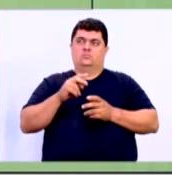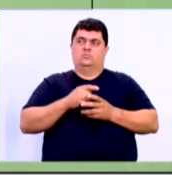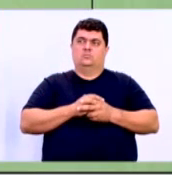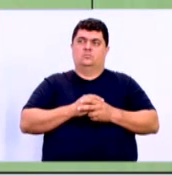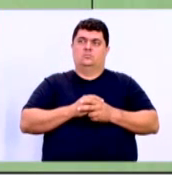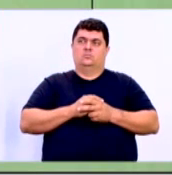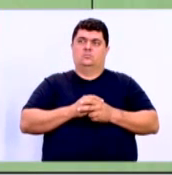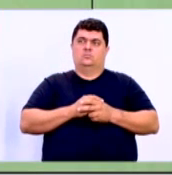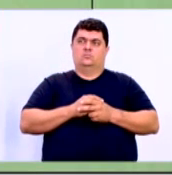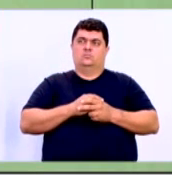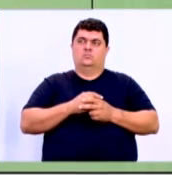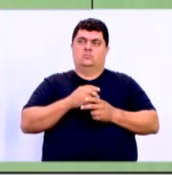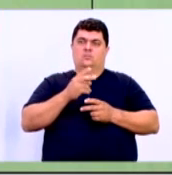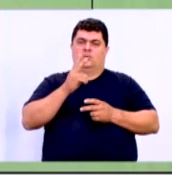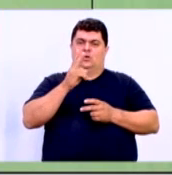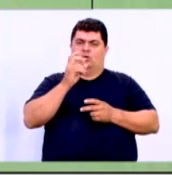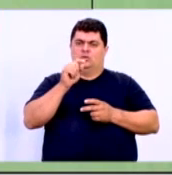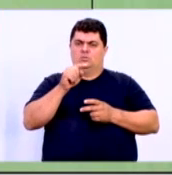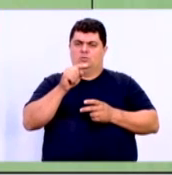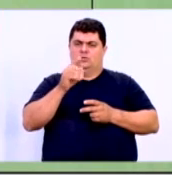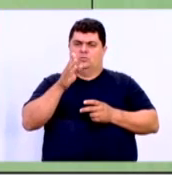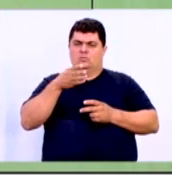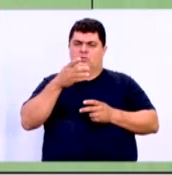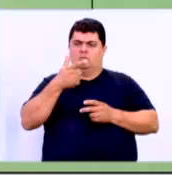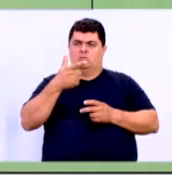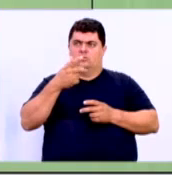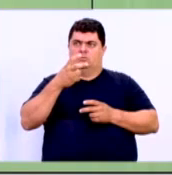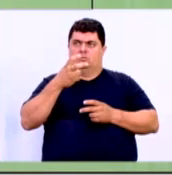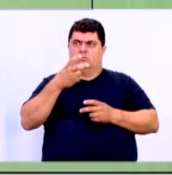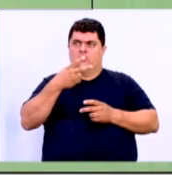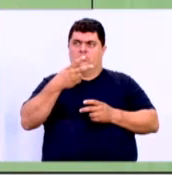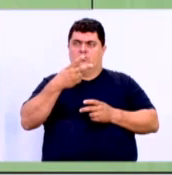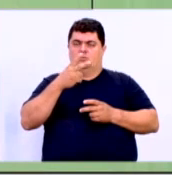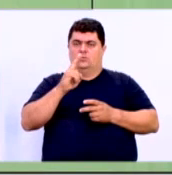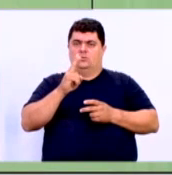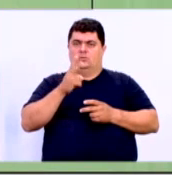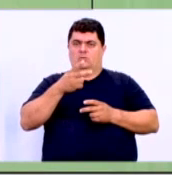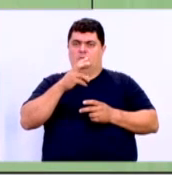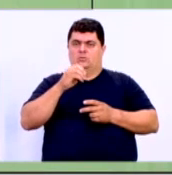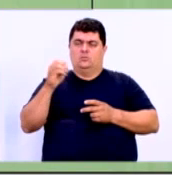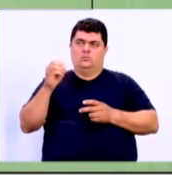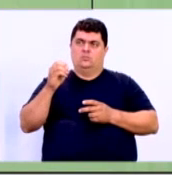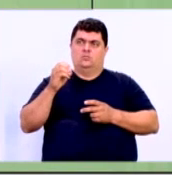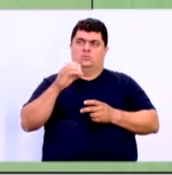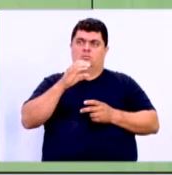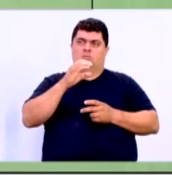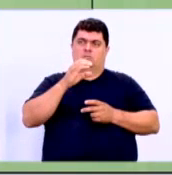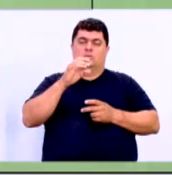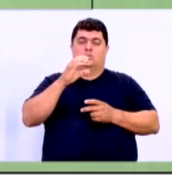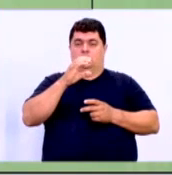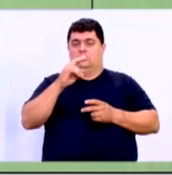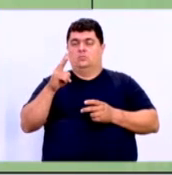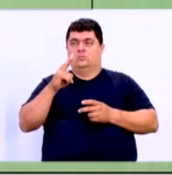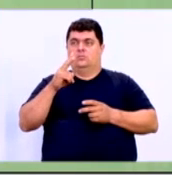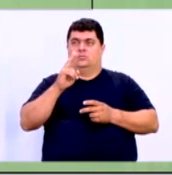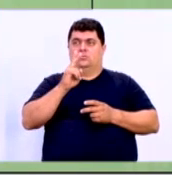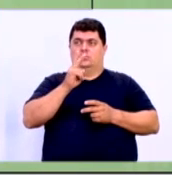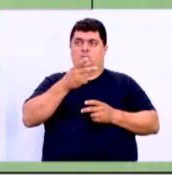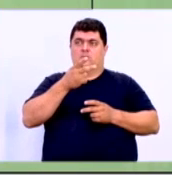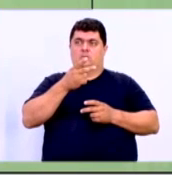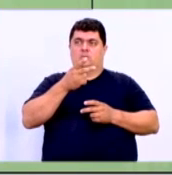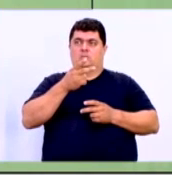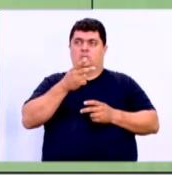isso, professor? 2.000 e 2.500. O que eu quis dizer aqui foi o seguinte: os custos variáveis,